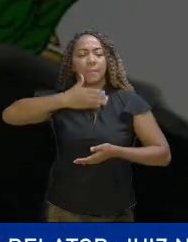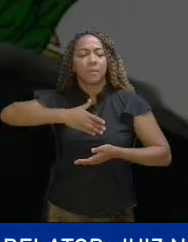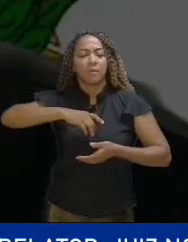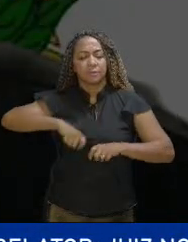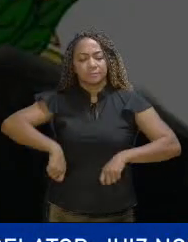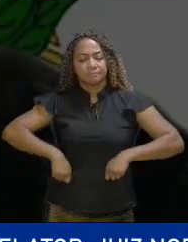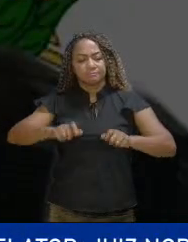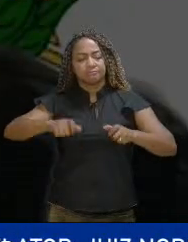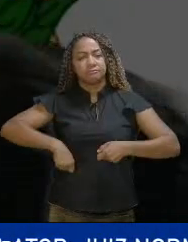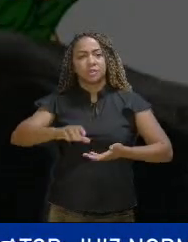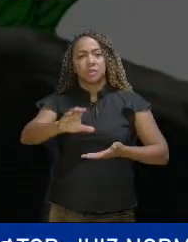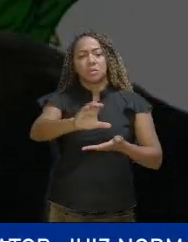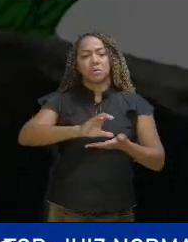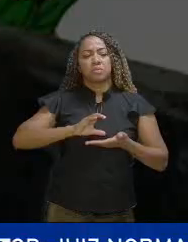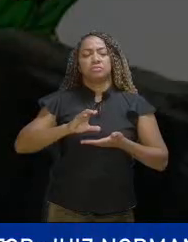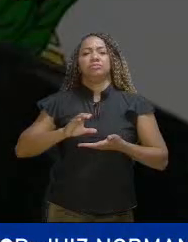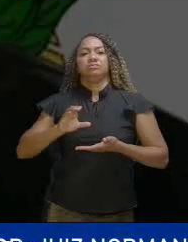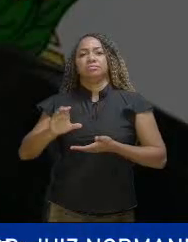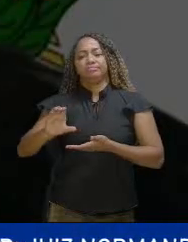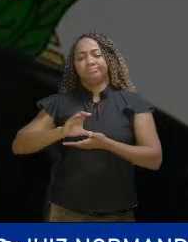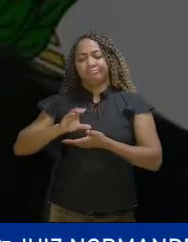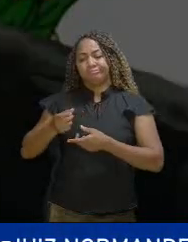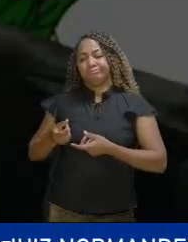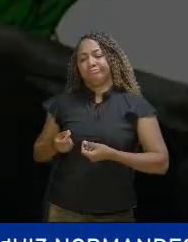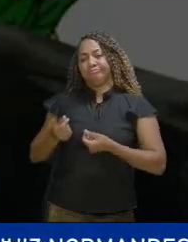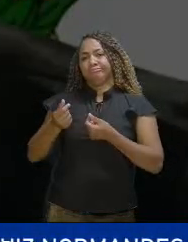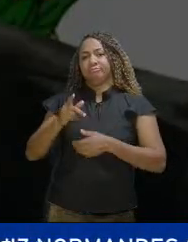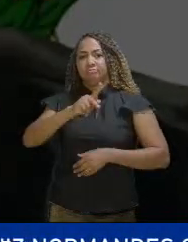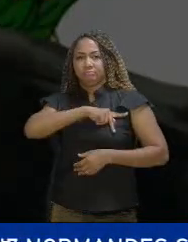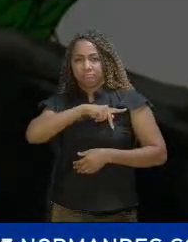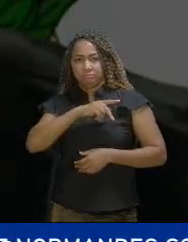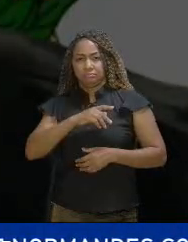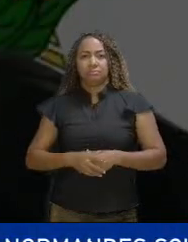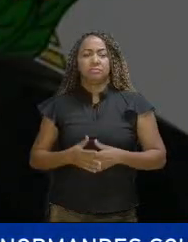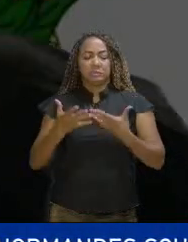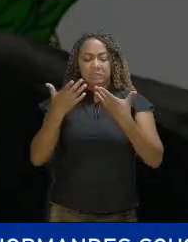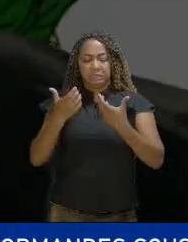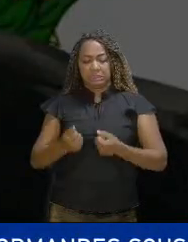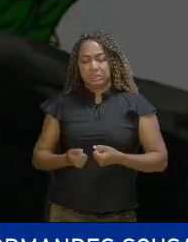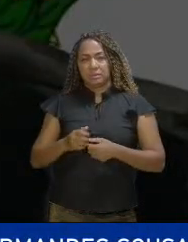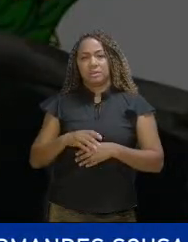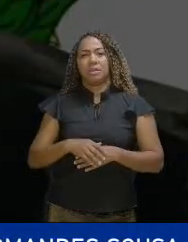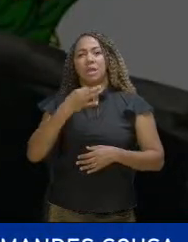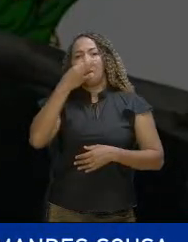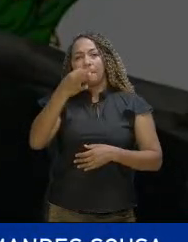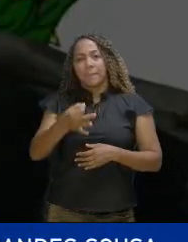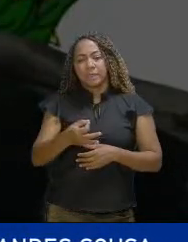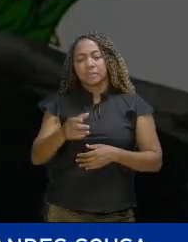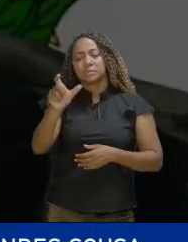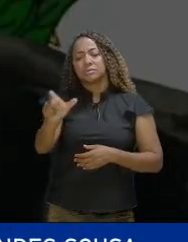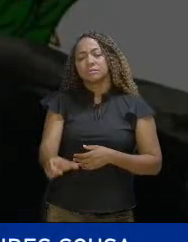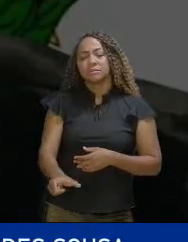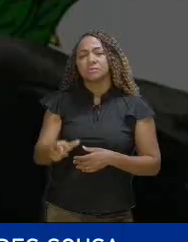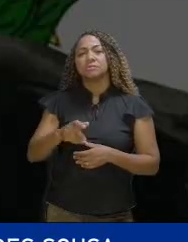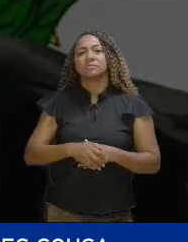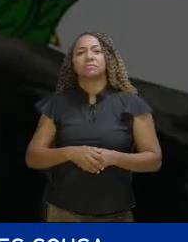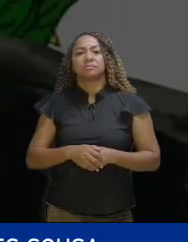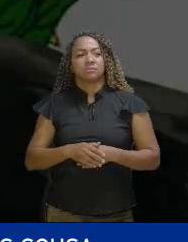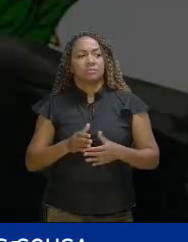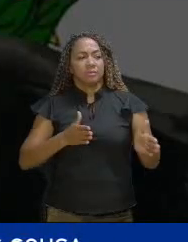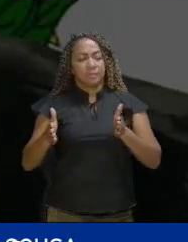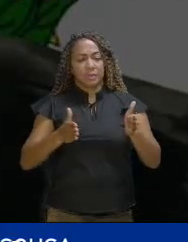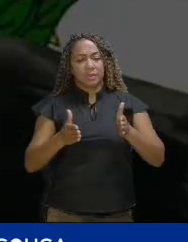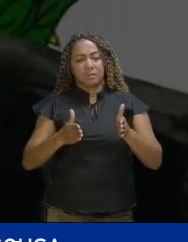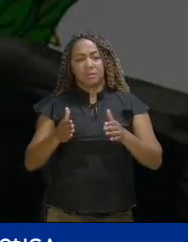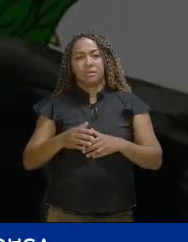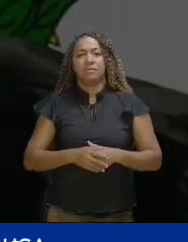com recursos públicos. Dessa forma, não há como acolher os argumentos do recorrente, uma vez que a apresentação extemporânea atrai